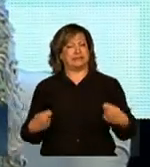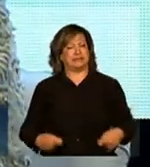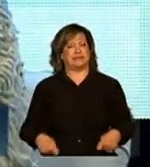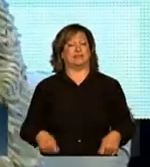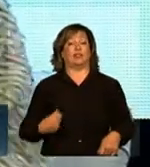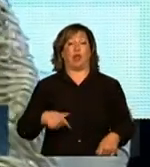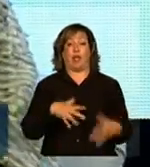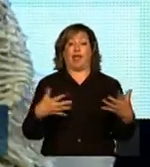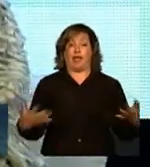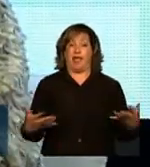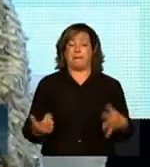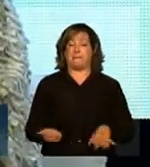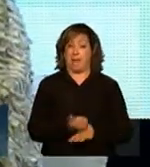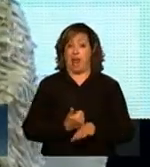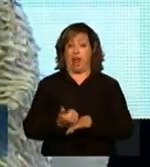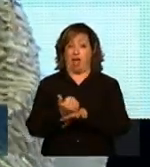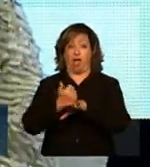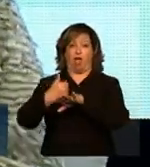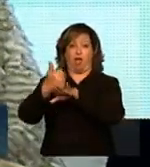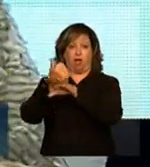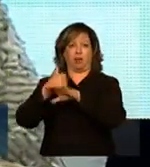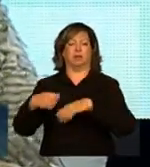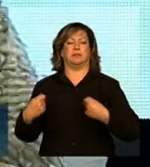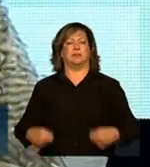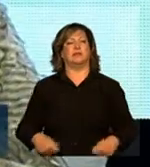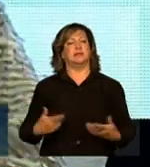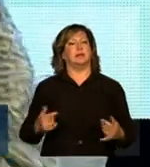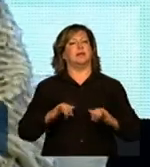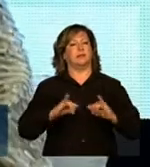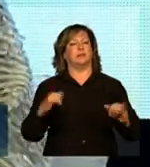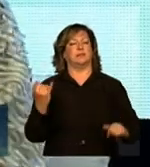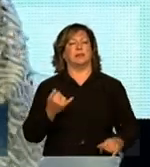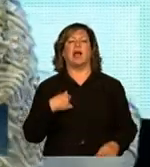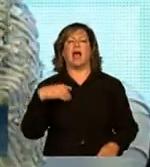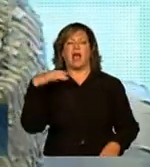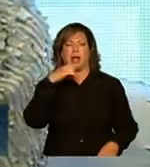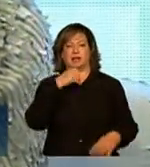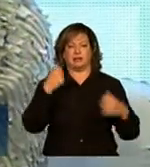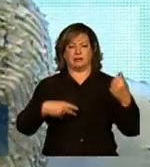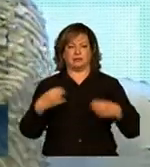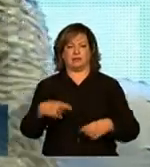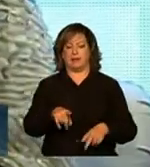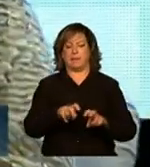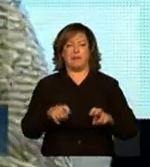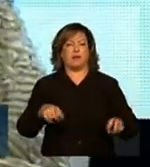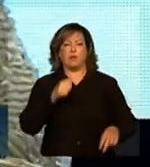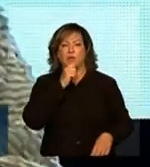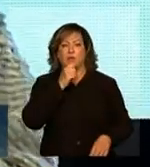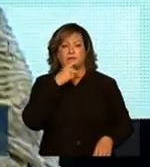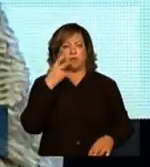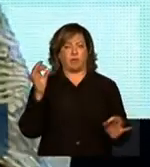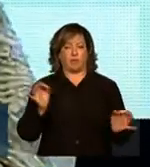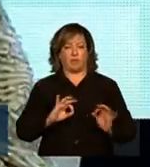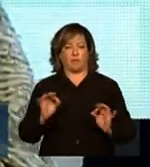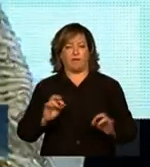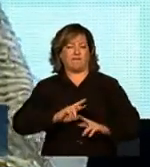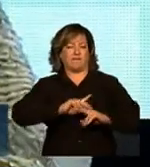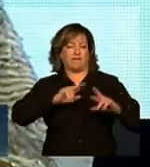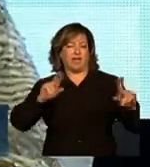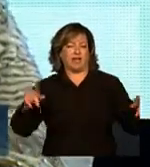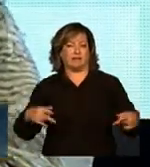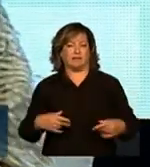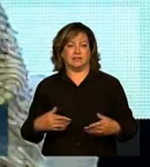PAA melhore. E, para isso, é importante que a gente registre. Eu vou rapidamente, já que ninguém da mesa citou os vários presentes, eu